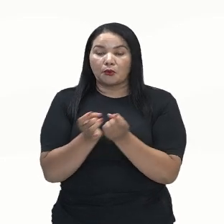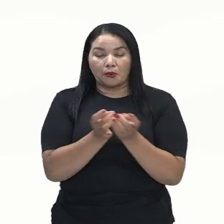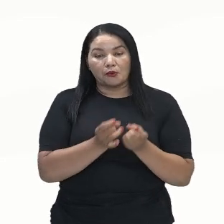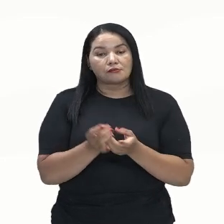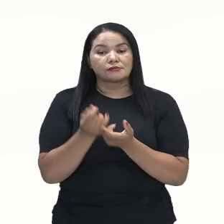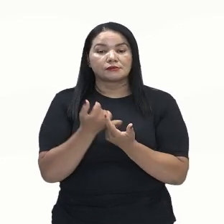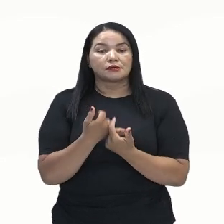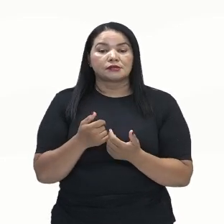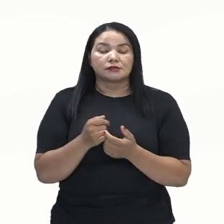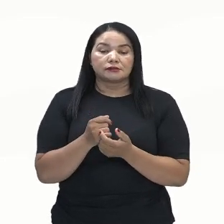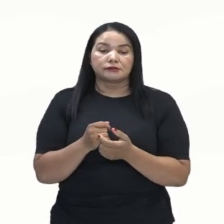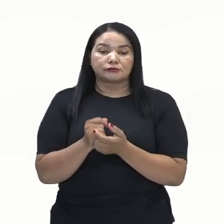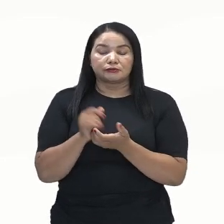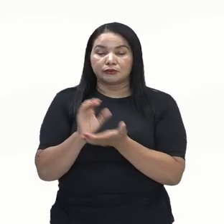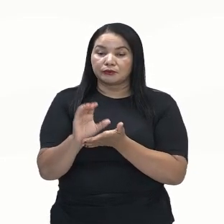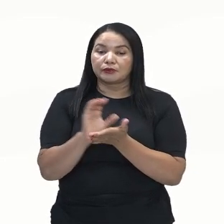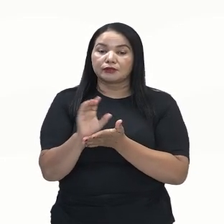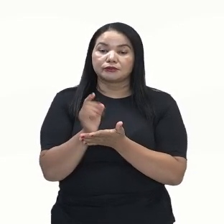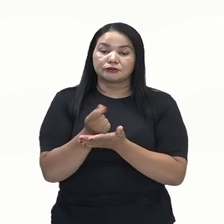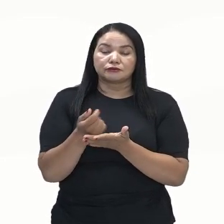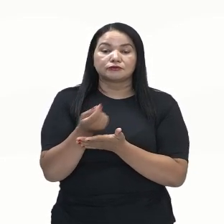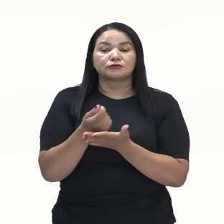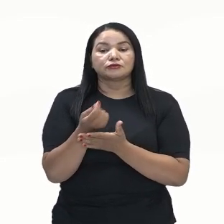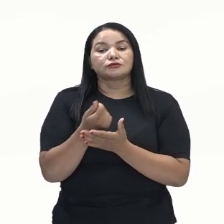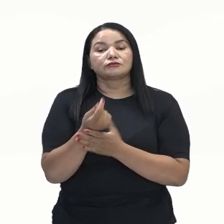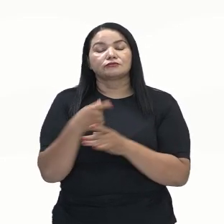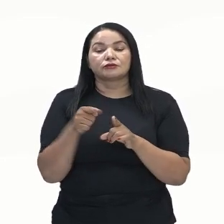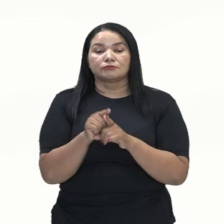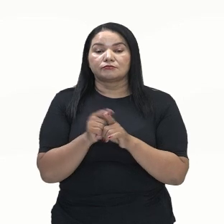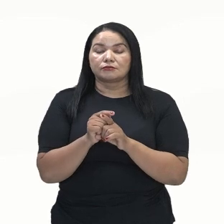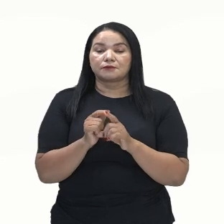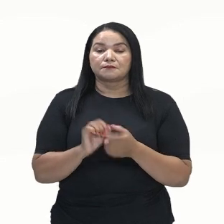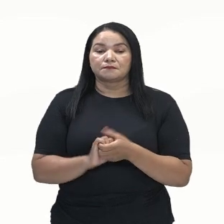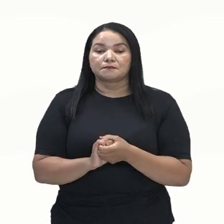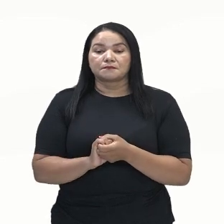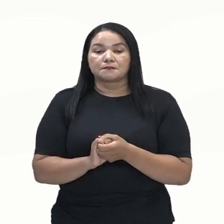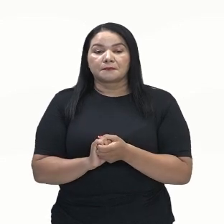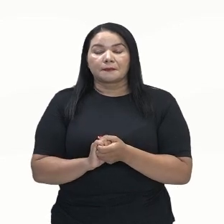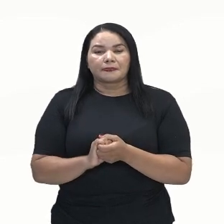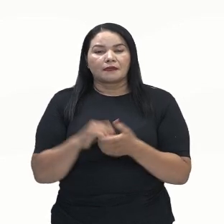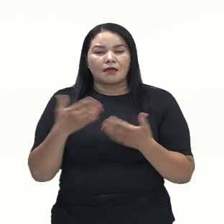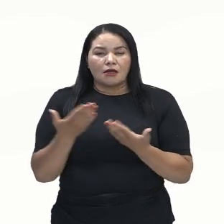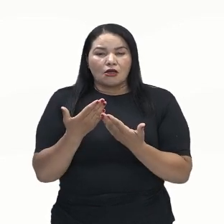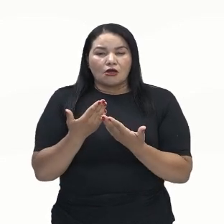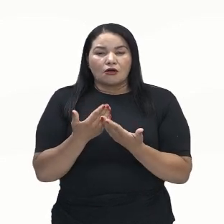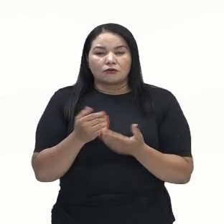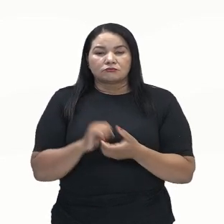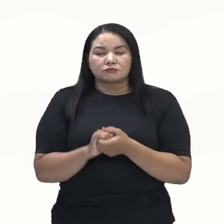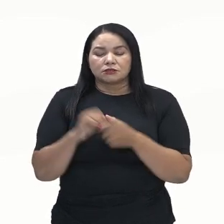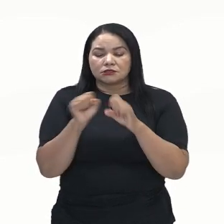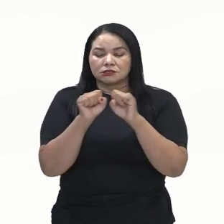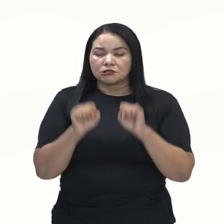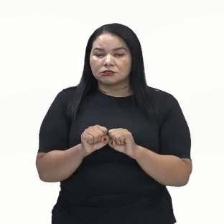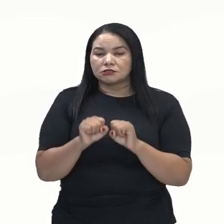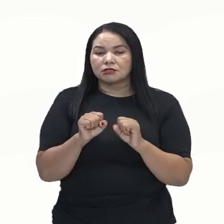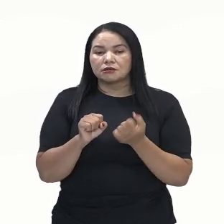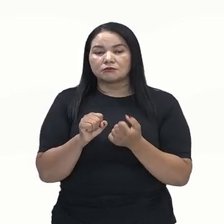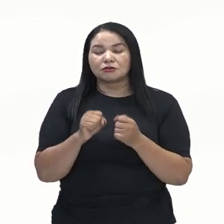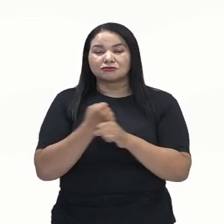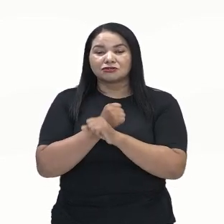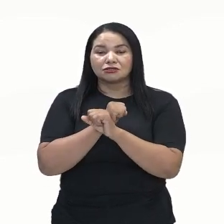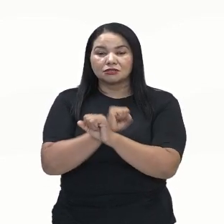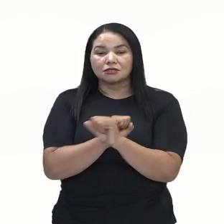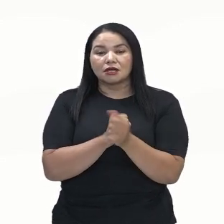bastante viável e lucrativo, como no nosso texto. Então, qual vai ser o papel do sistema escravista na